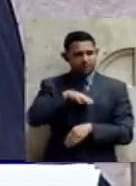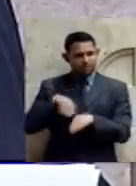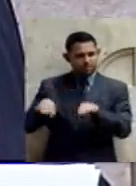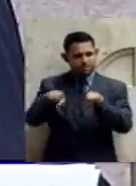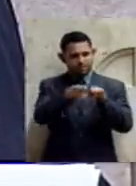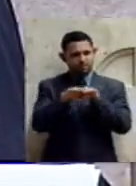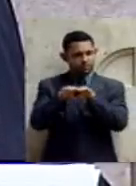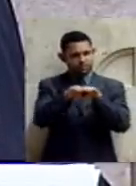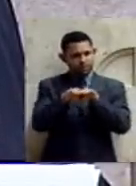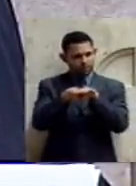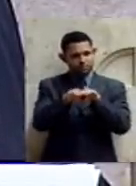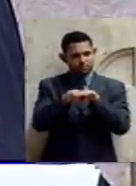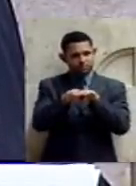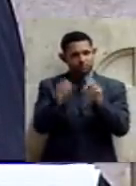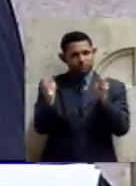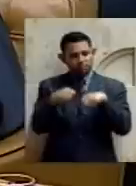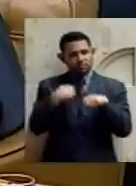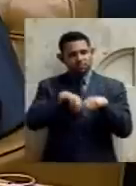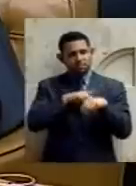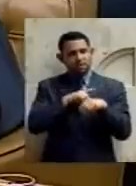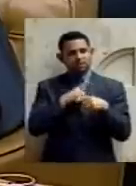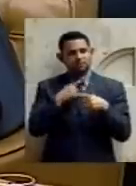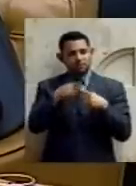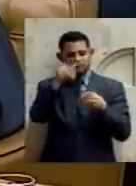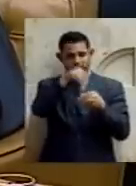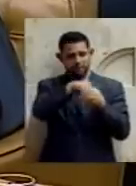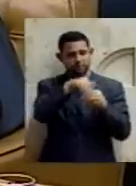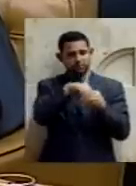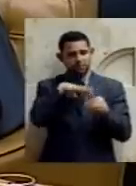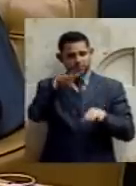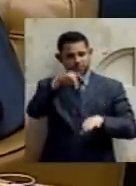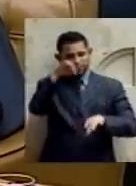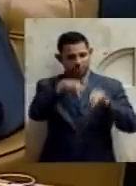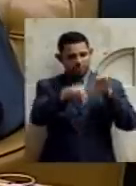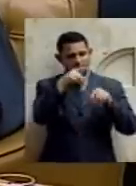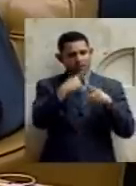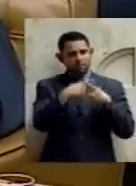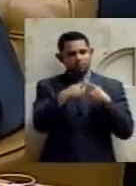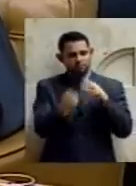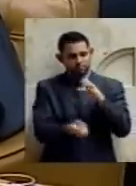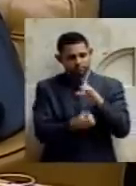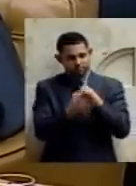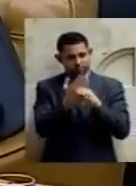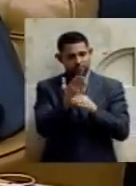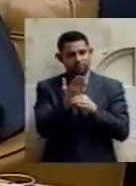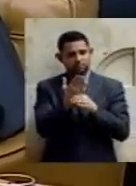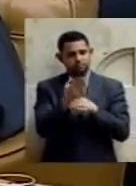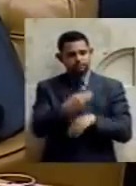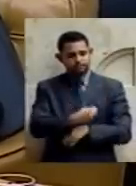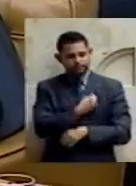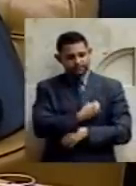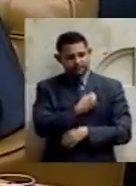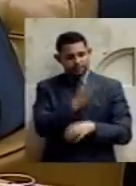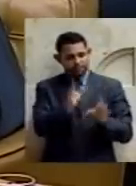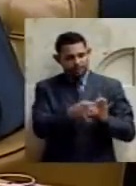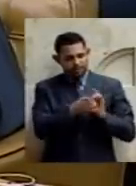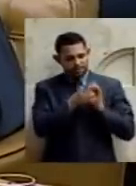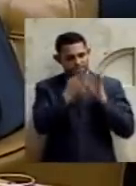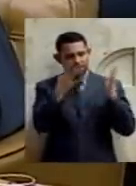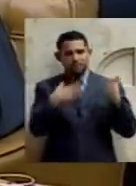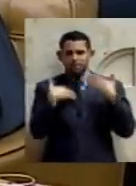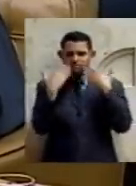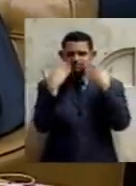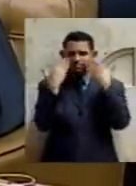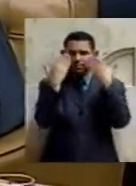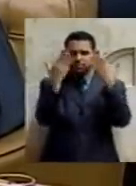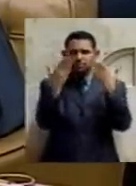igualdade material, concedendo singular posição de preferência, prima facie, desfrutada pela liberdade de